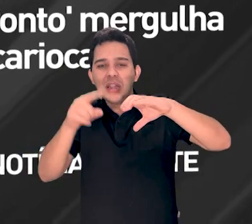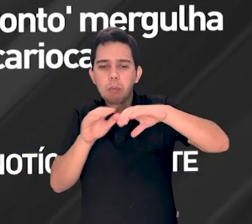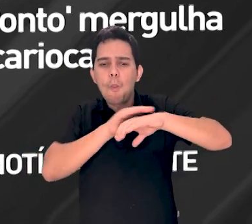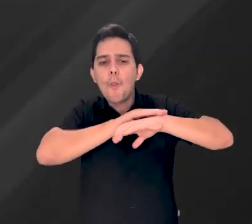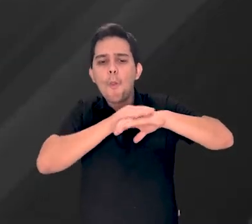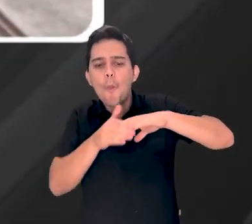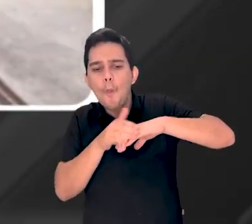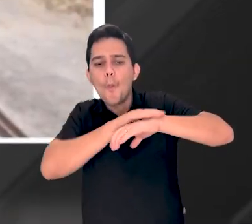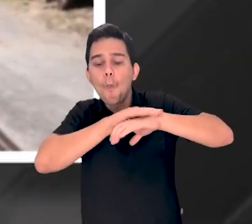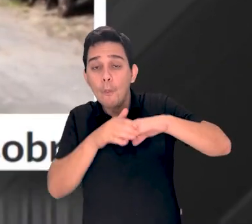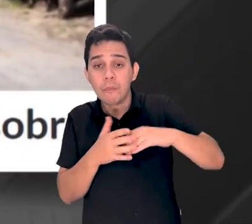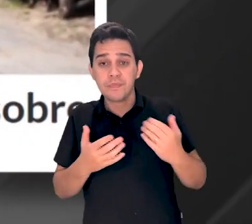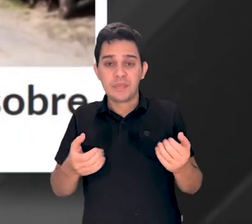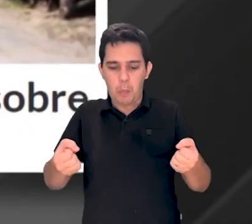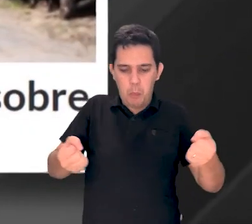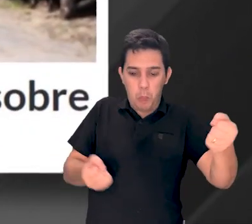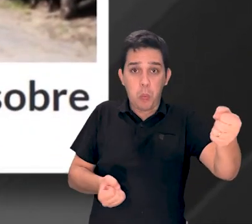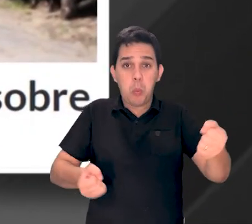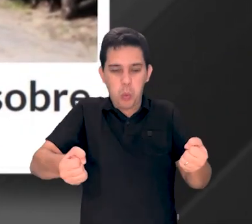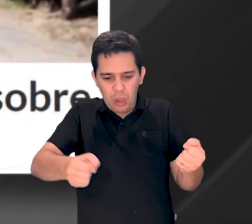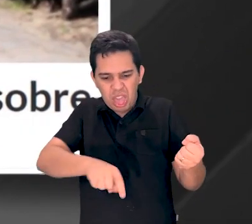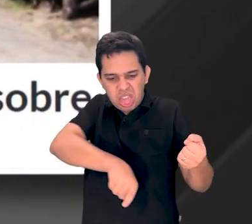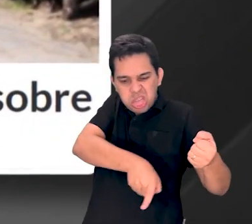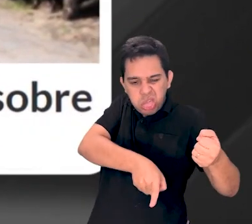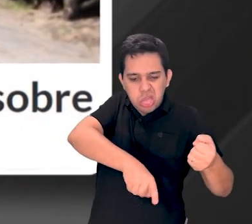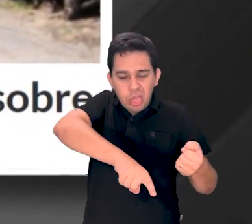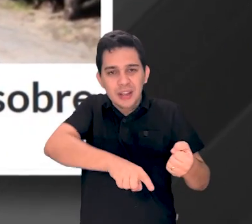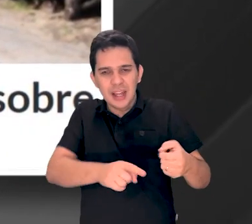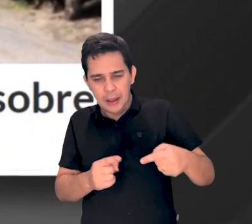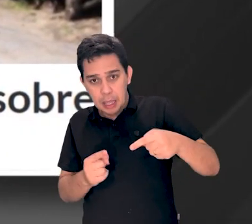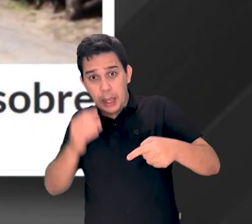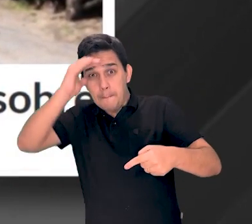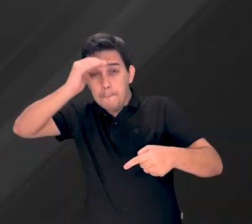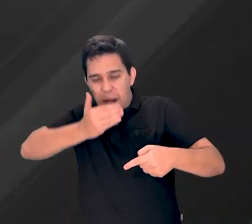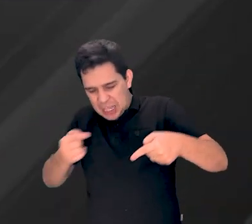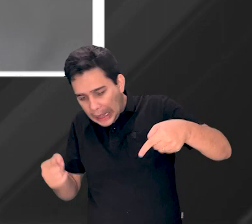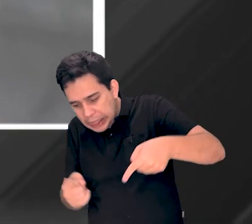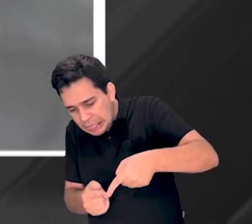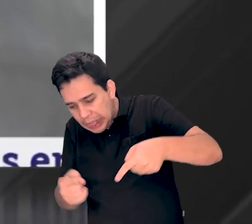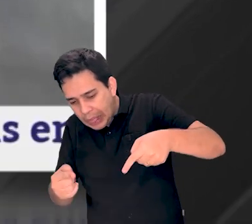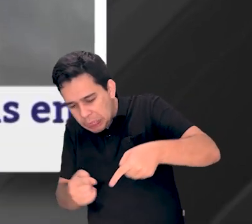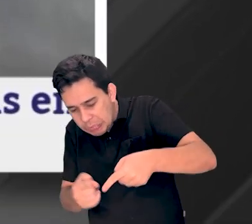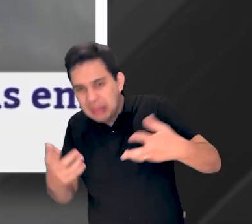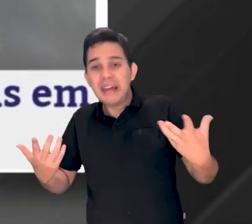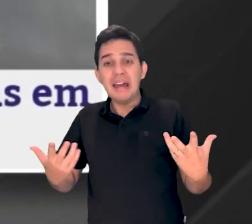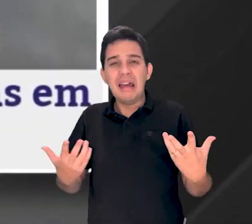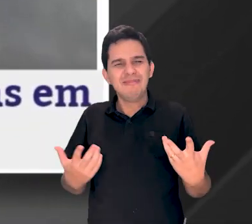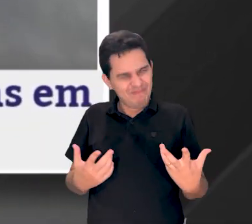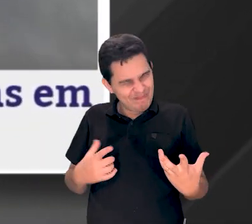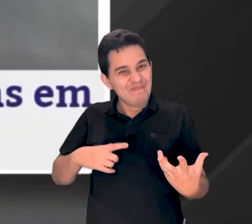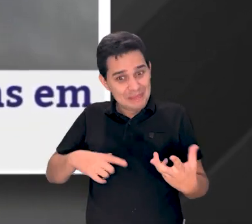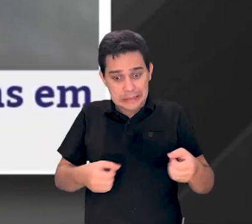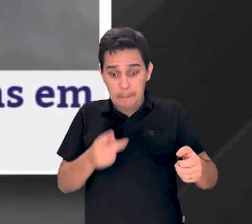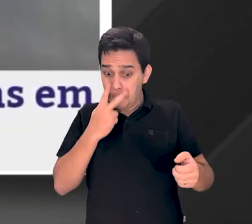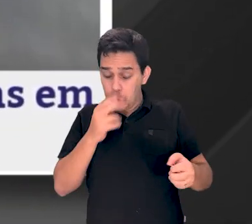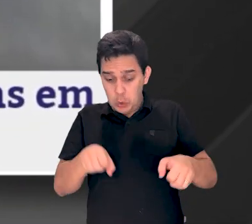de direção trincada com infestação de baratas